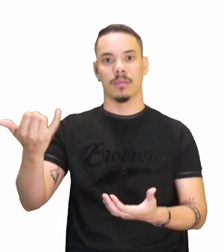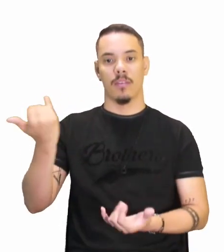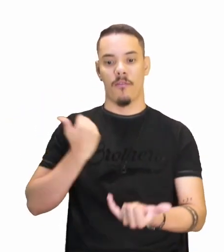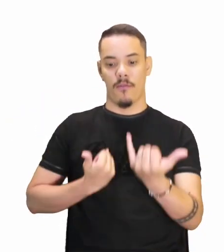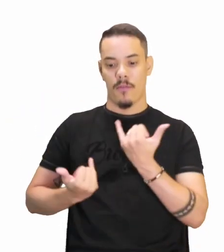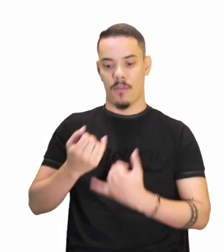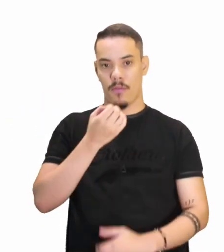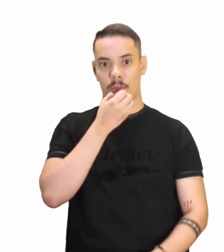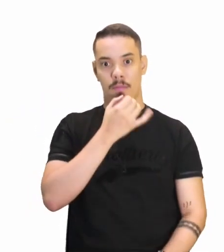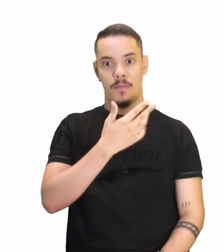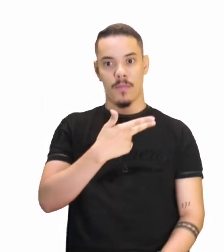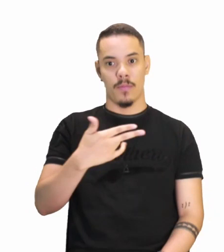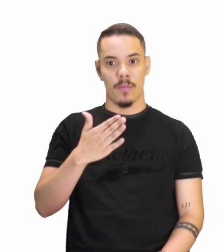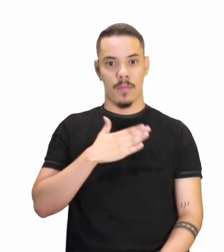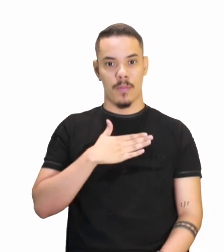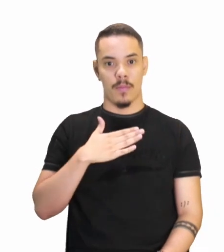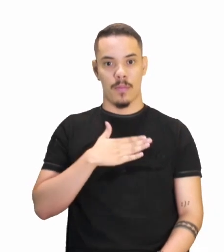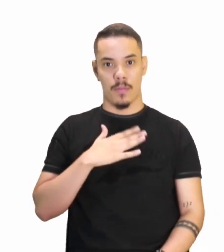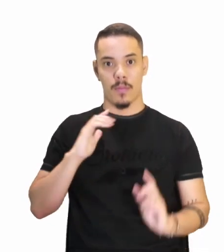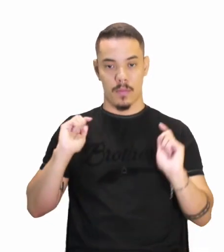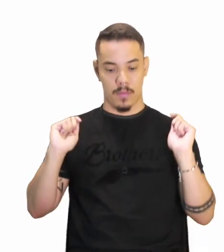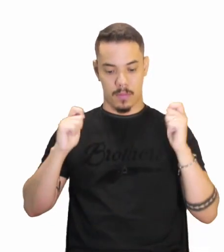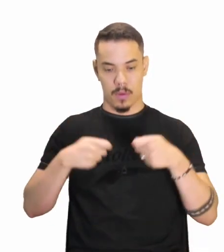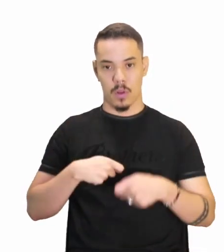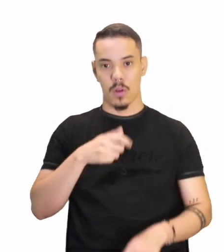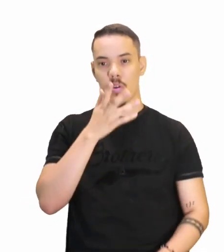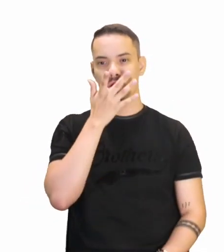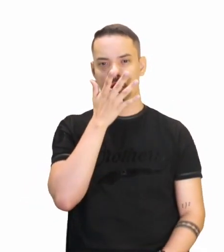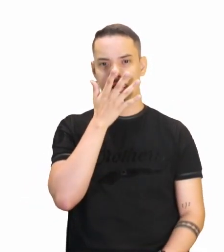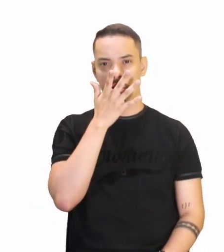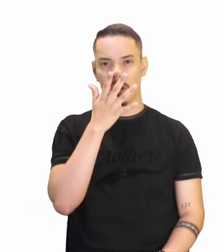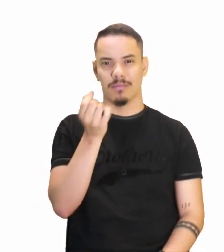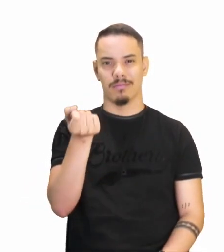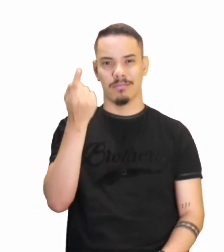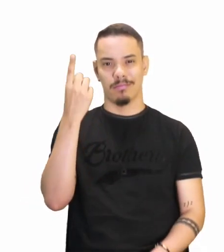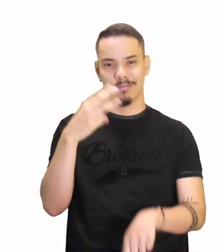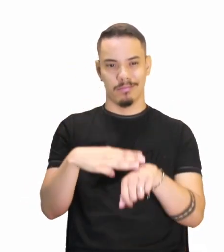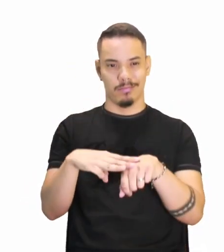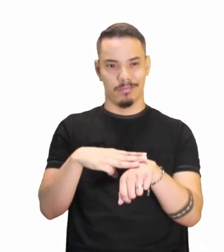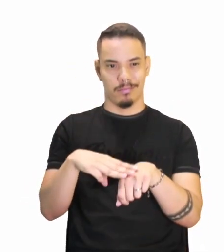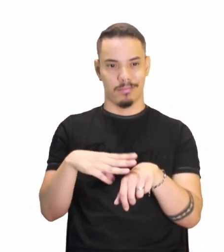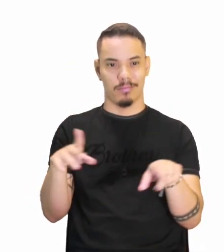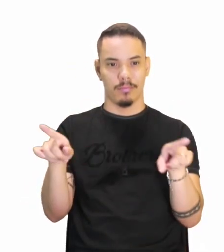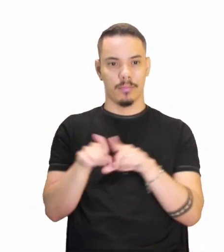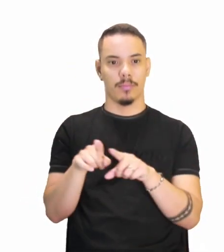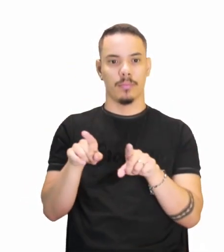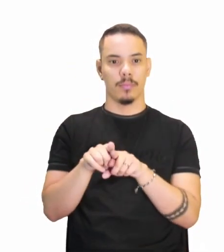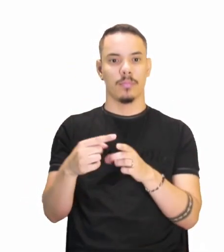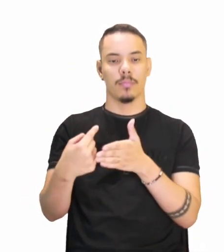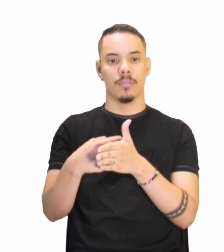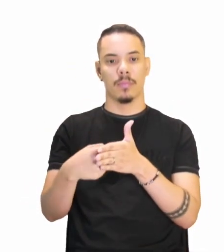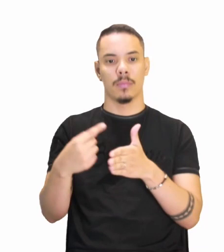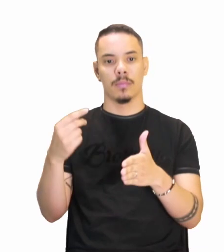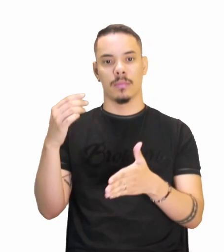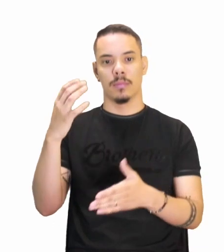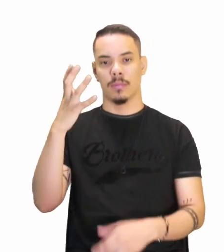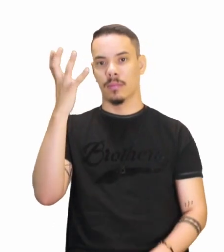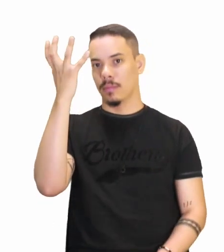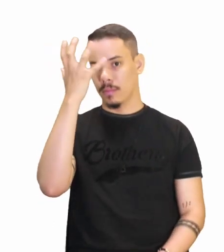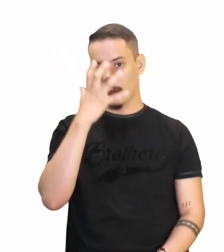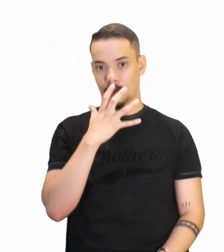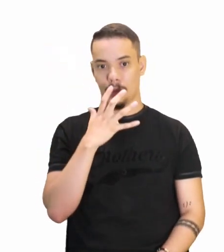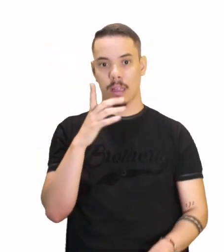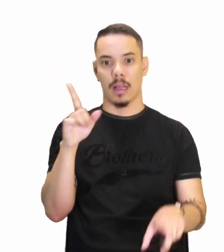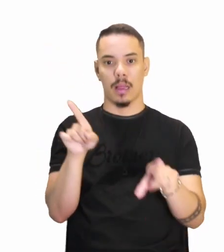com cor de macaco e examinar examinava no sérias